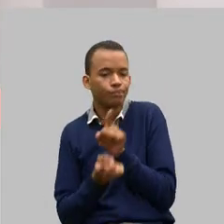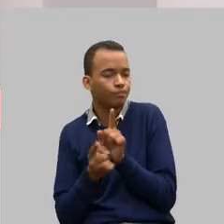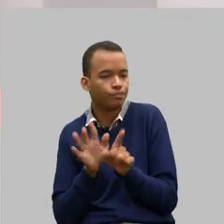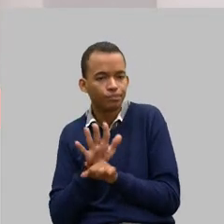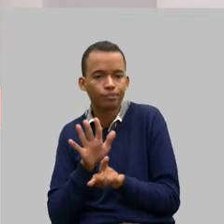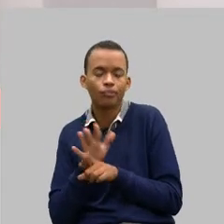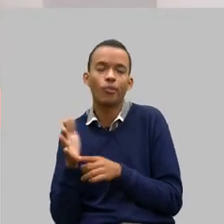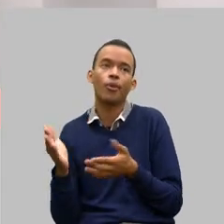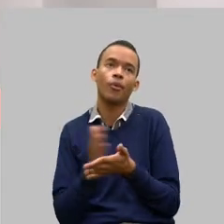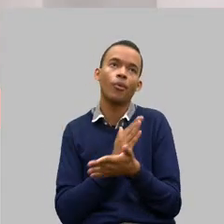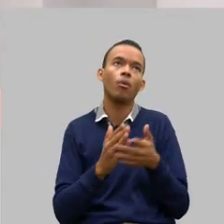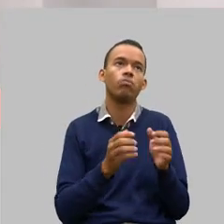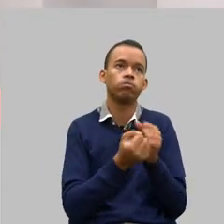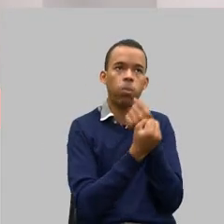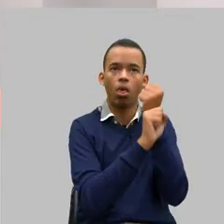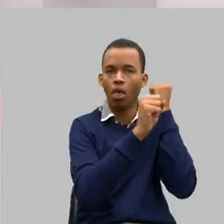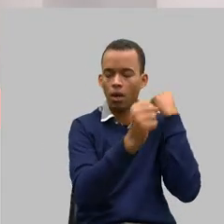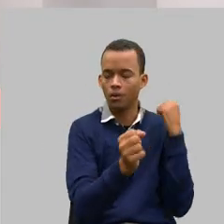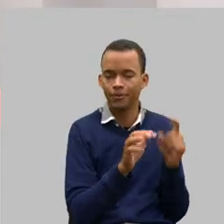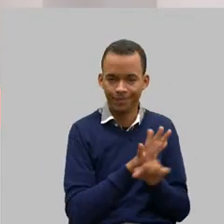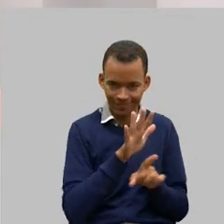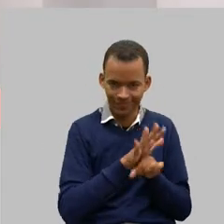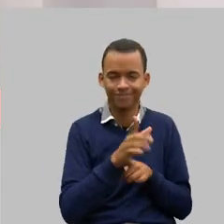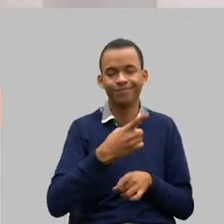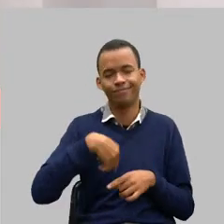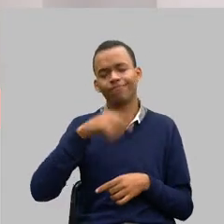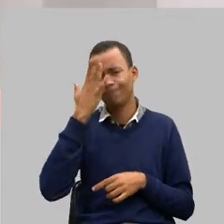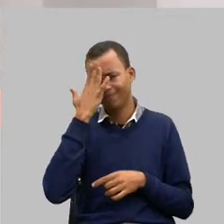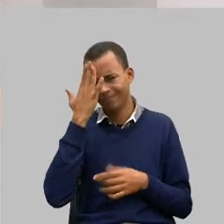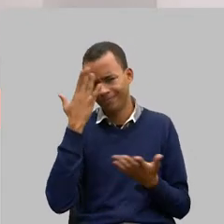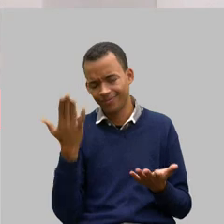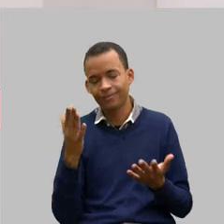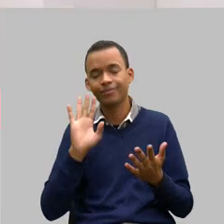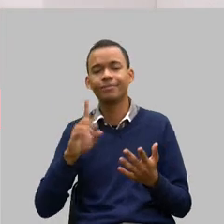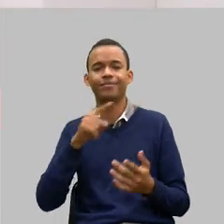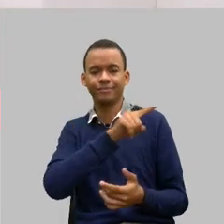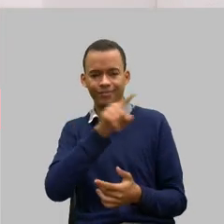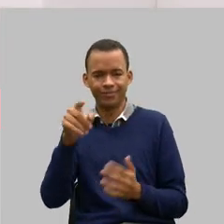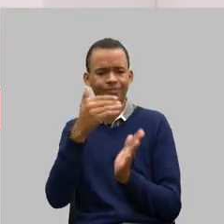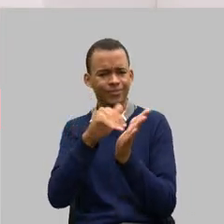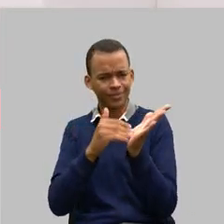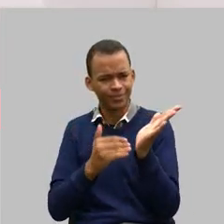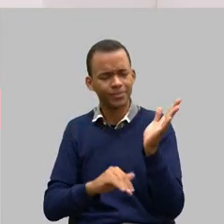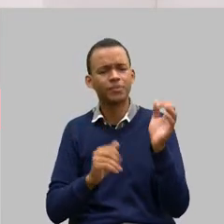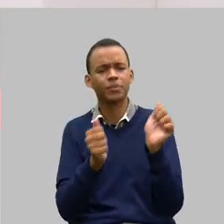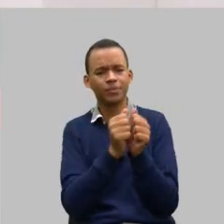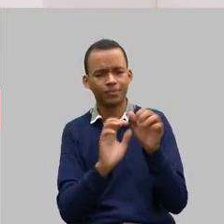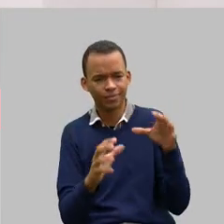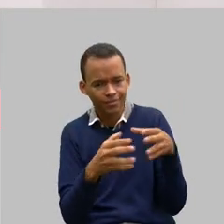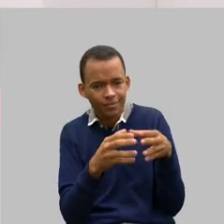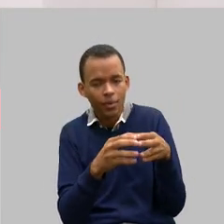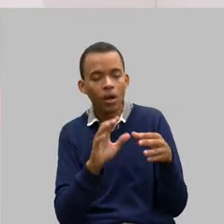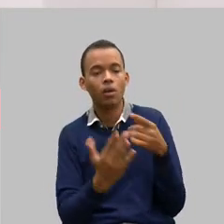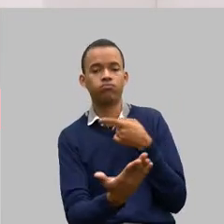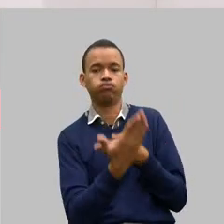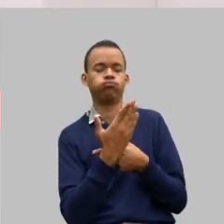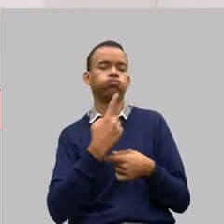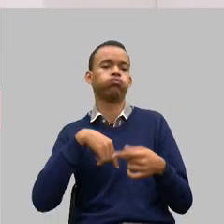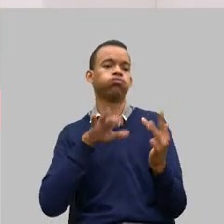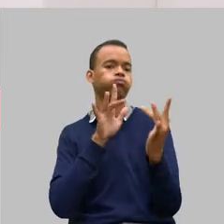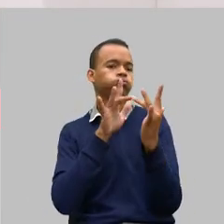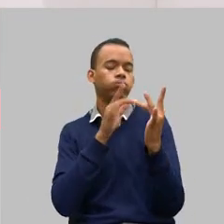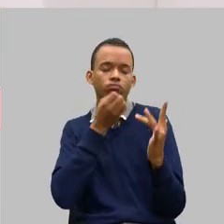eh mas sempre muito bem atendido viu secretário eh o Senhor e a sua equipe realmente tem feito um diferencial muito